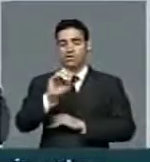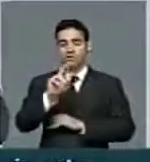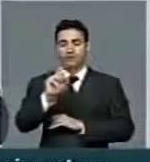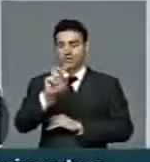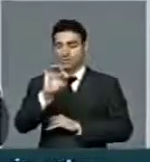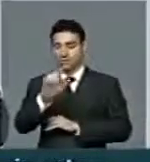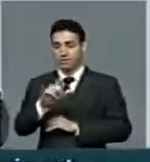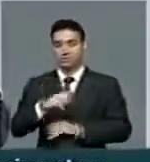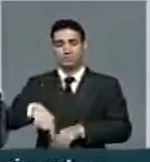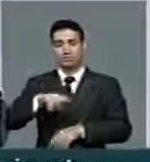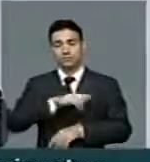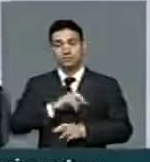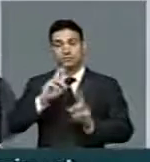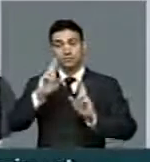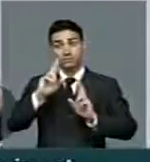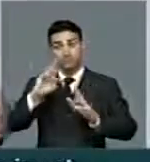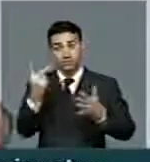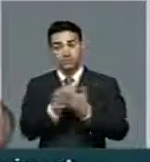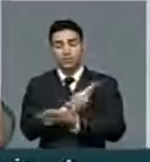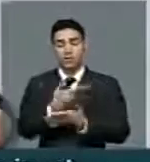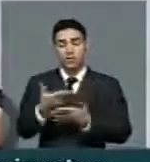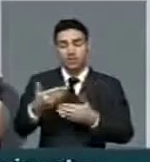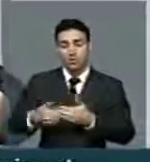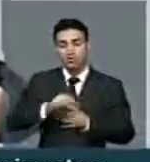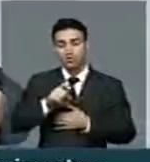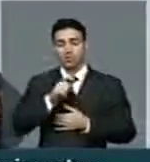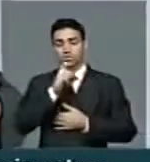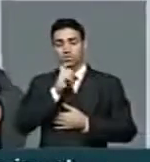de fato, acontecer agora em julho com